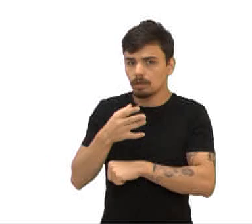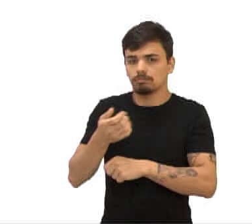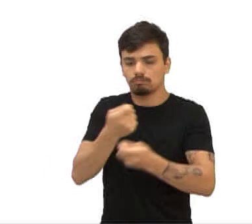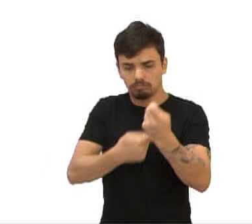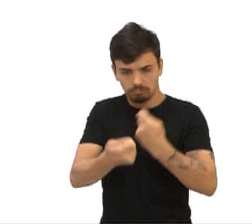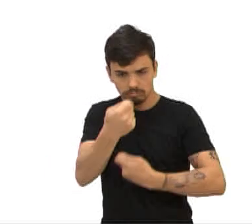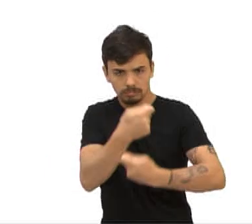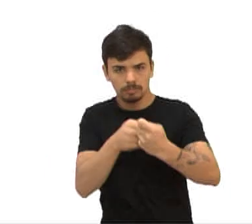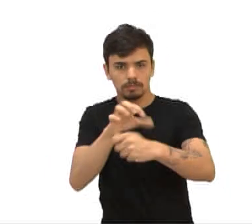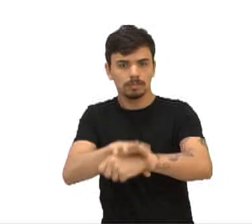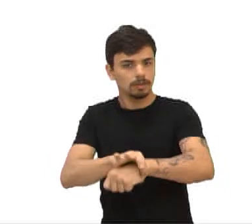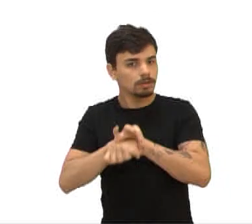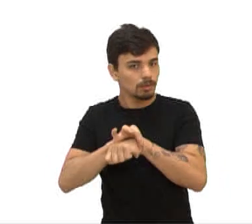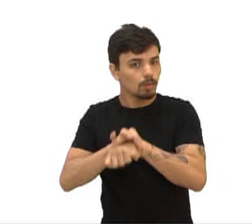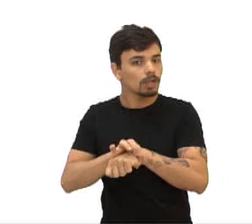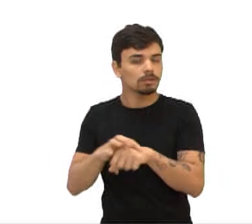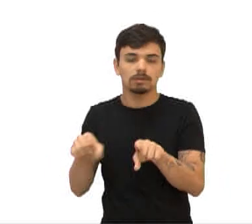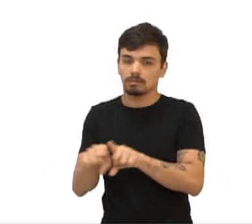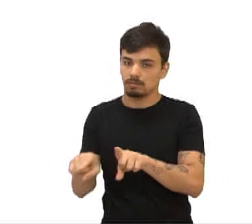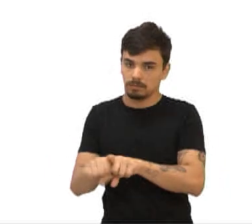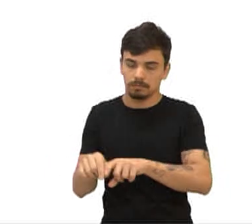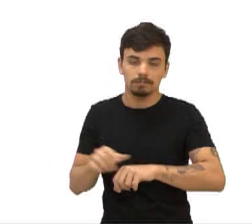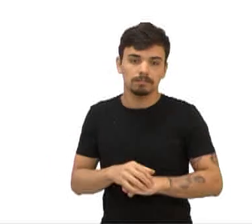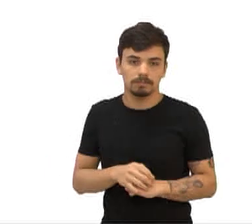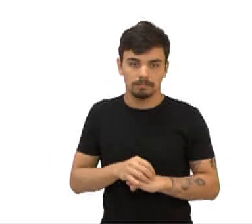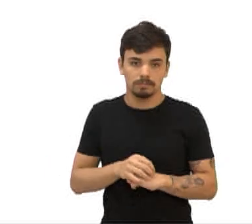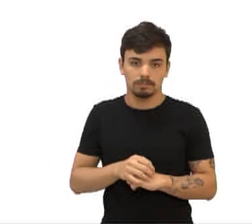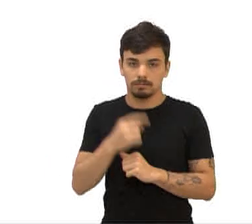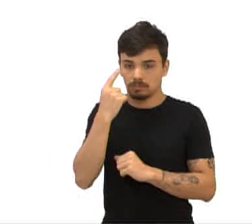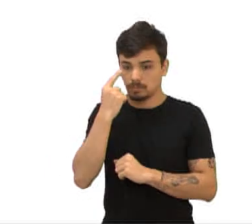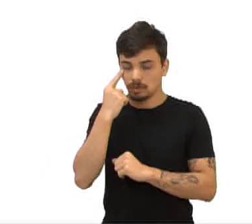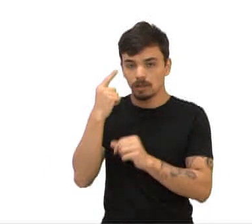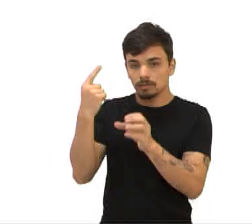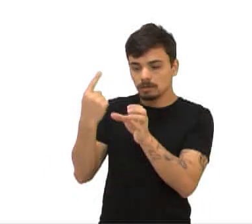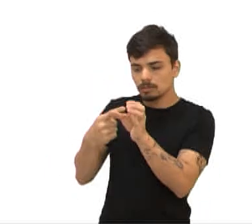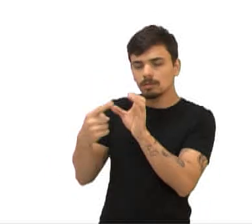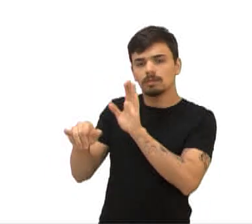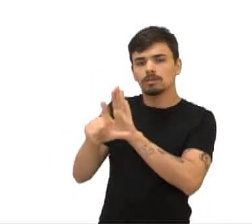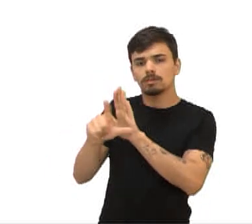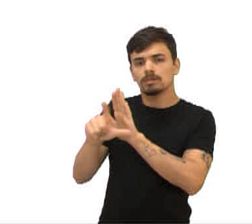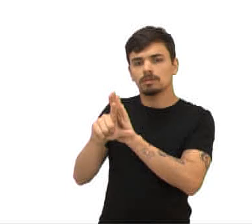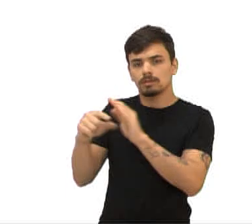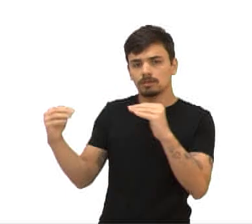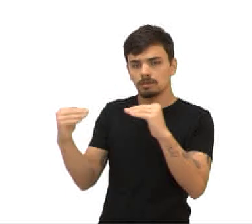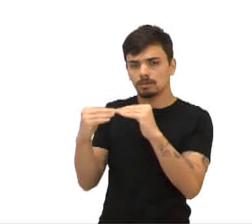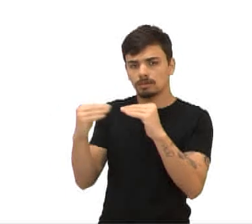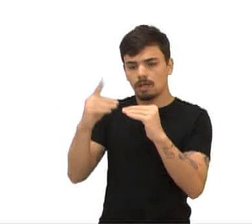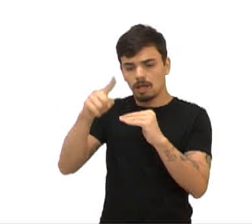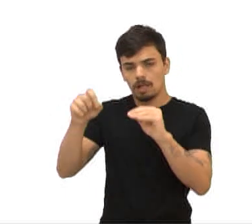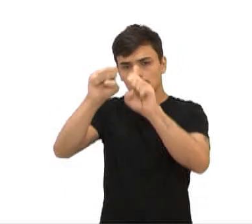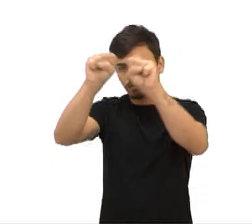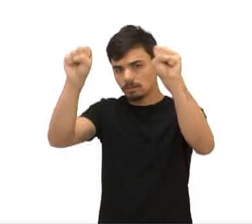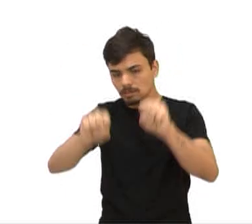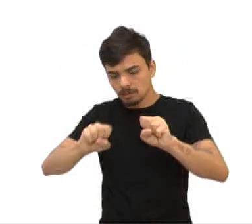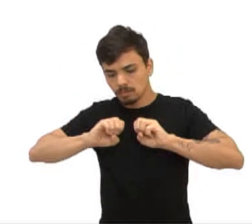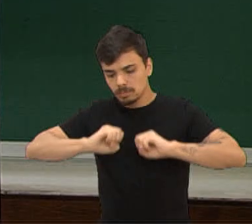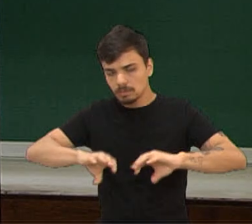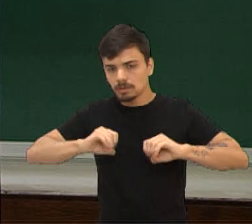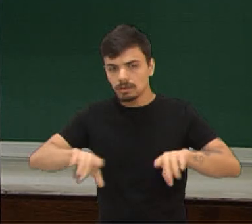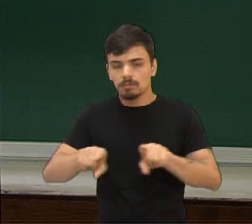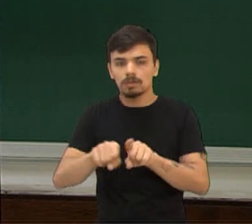e segurança. As instituições mais intimamente ligadas com os direitos sociais são o sistema educacional e os serviços